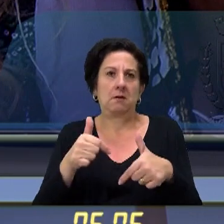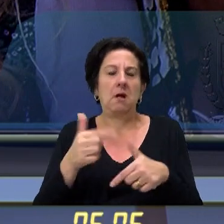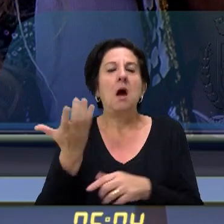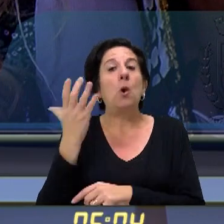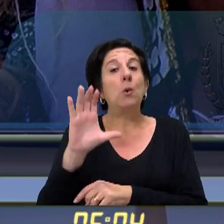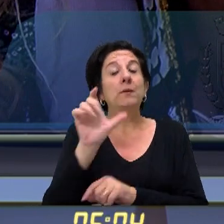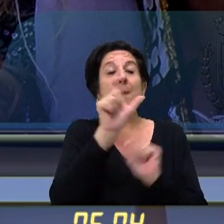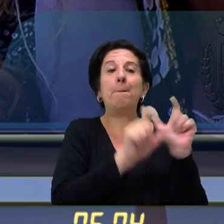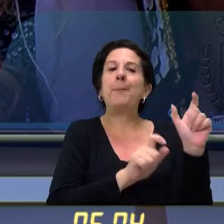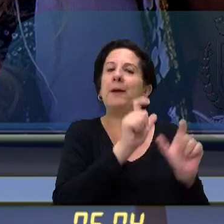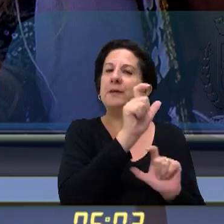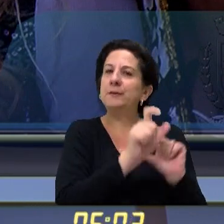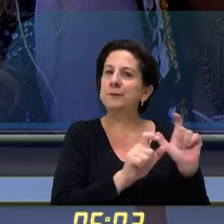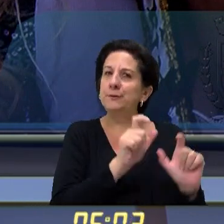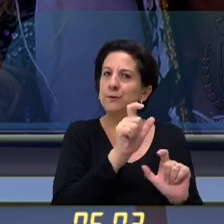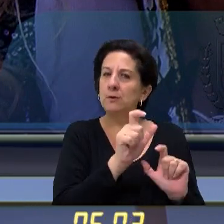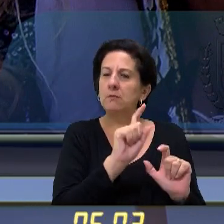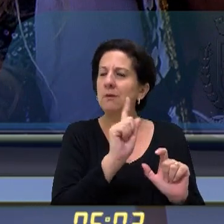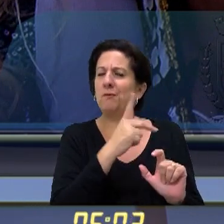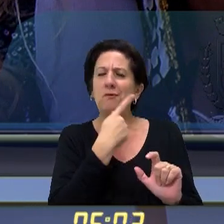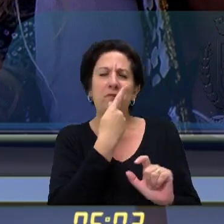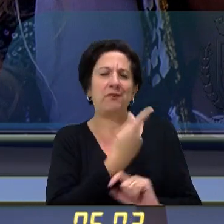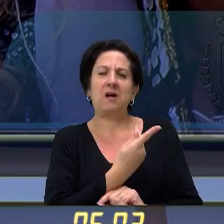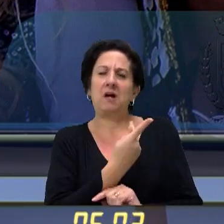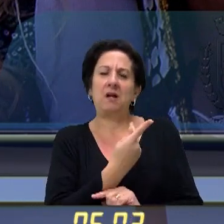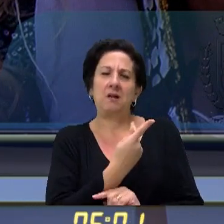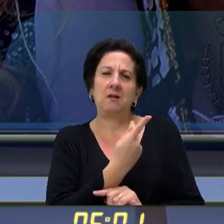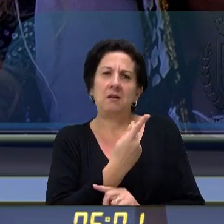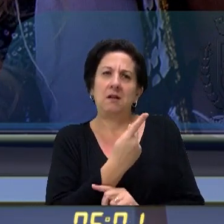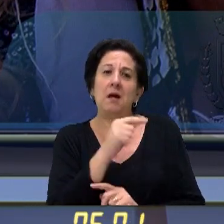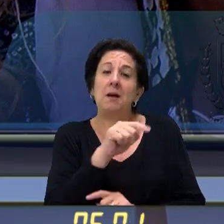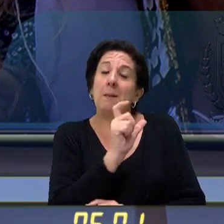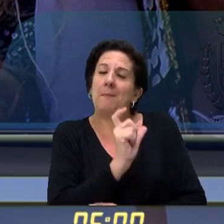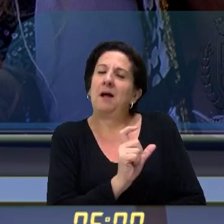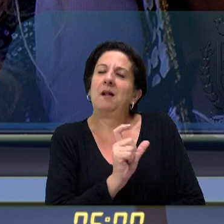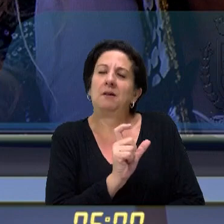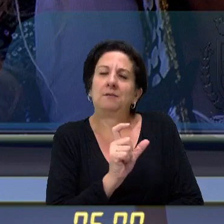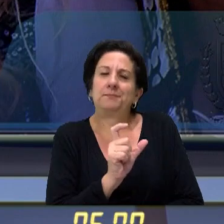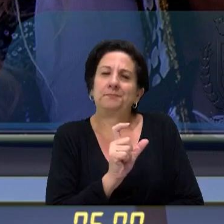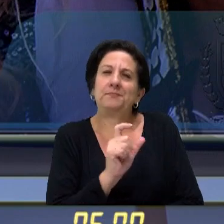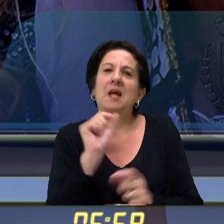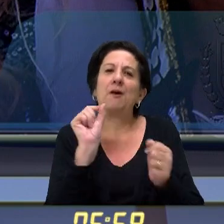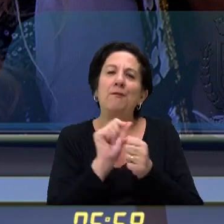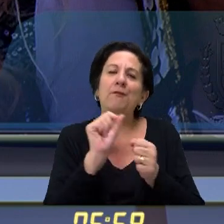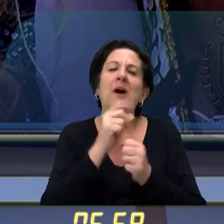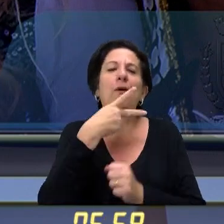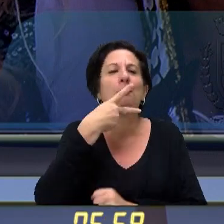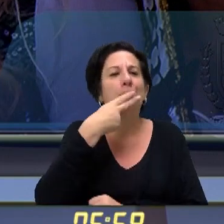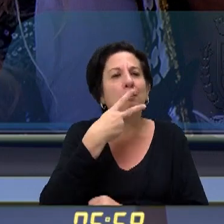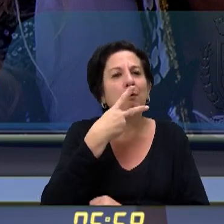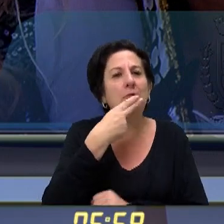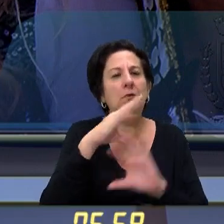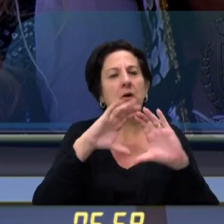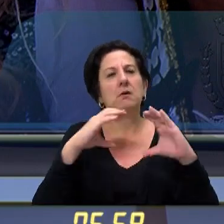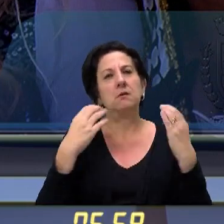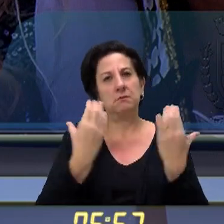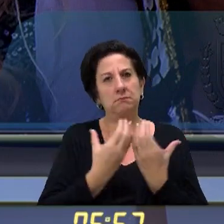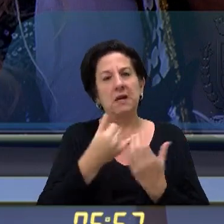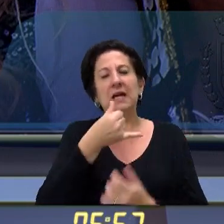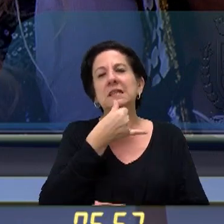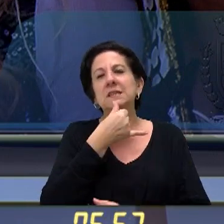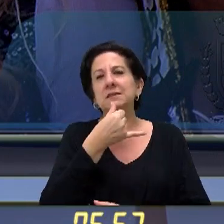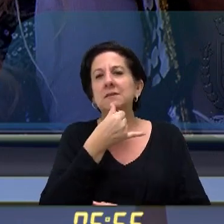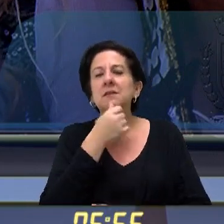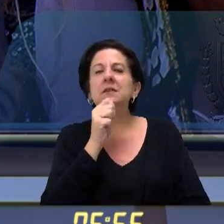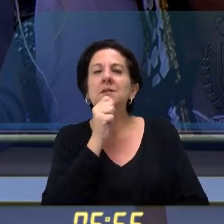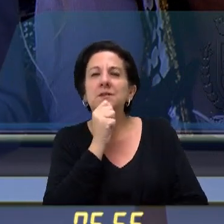de pessoas, não vou nem dizer aqui a palavra, que fazem fofocas na nossa comunidade. Lamentamos